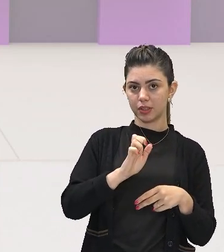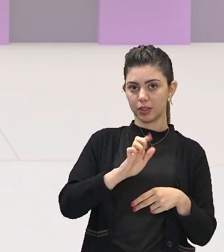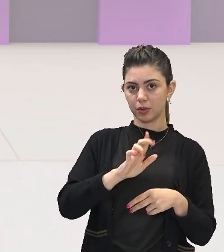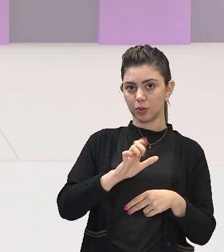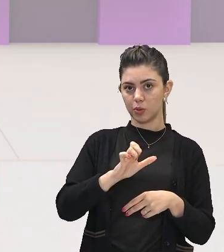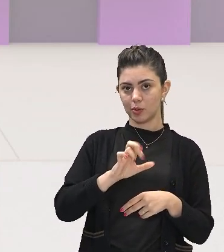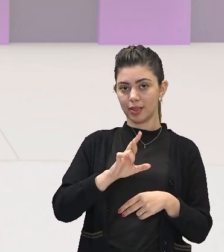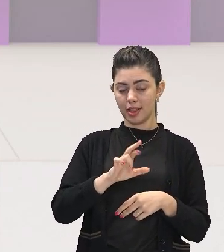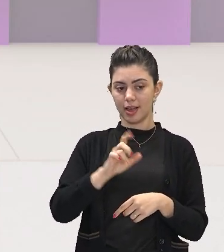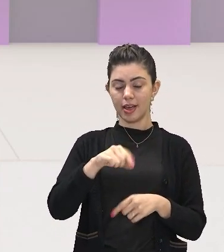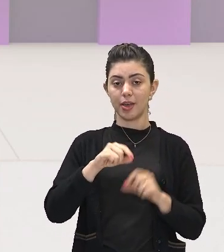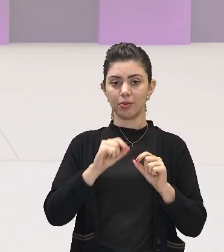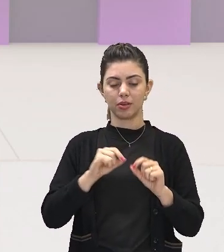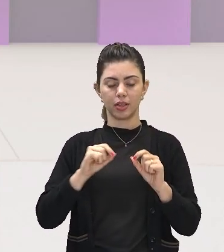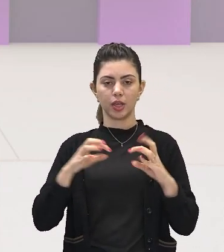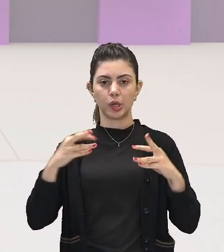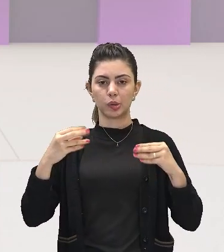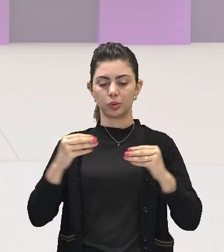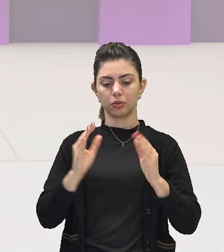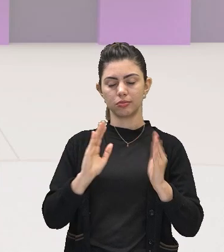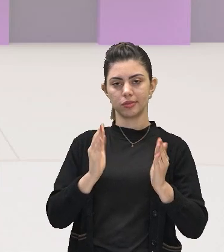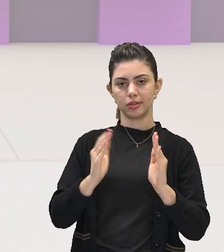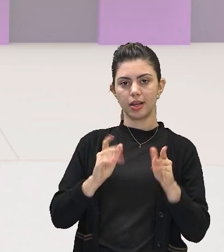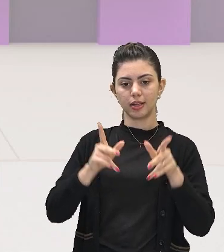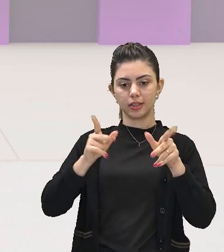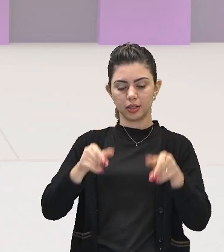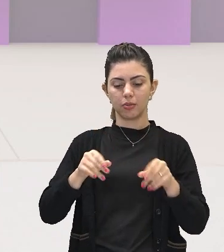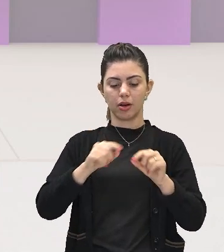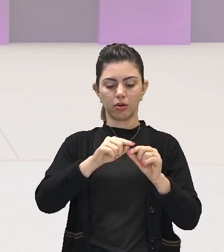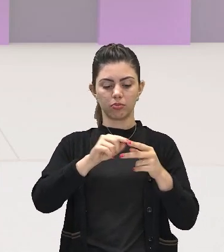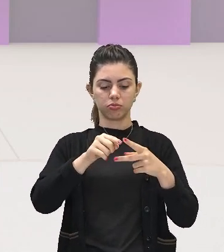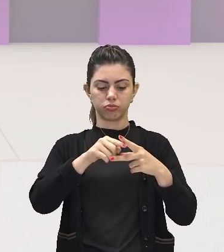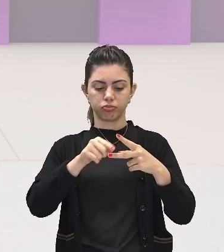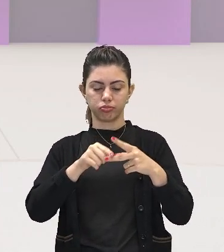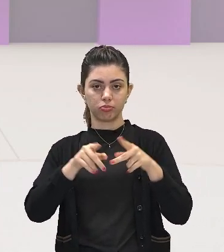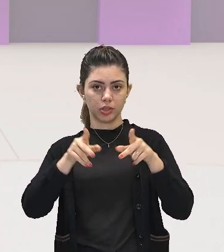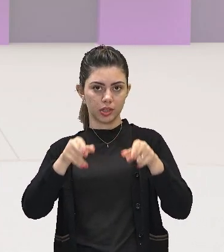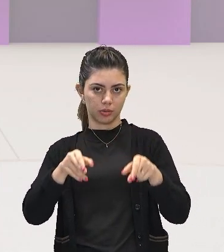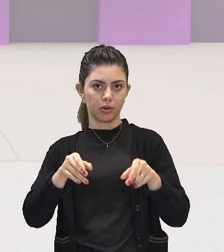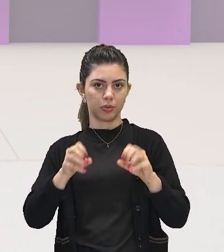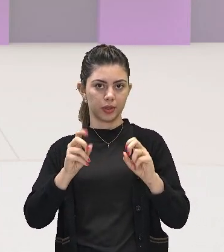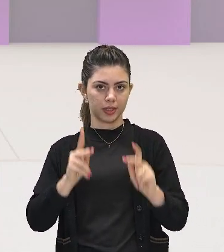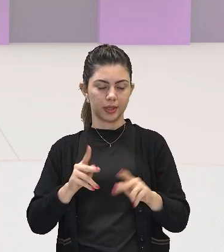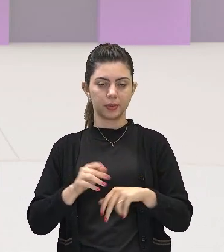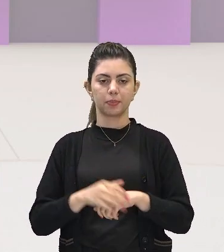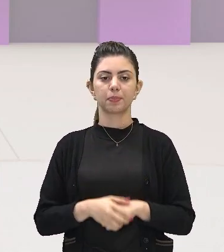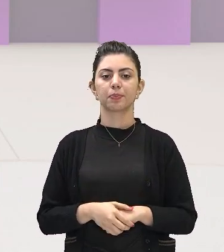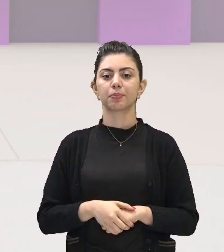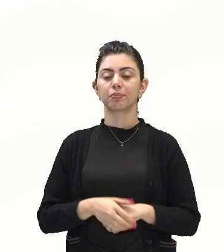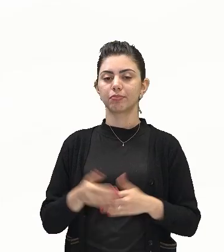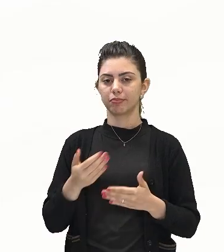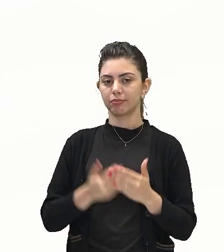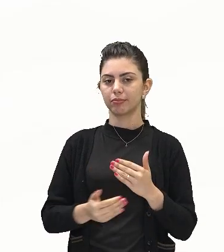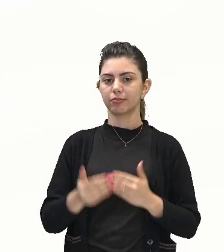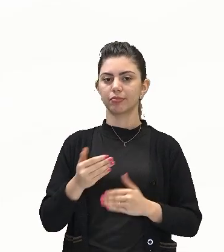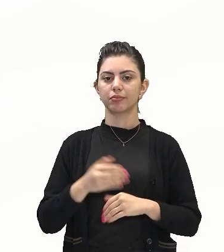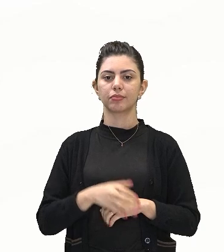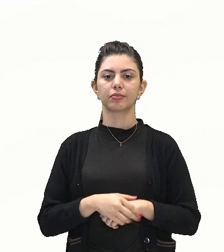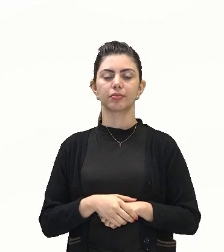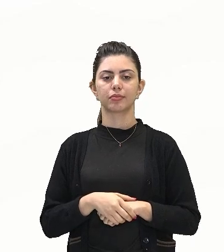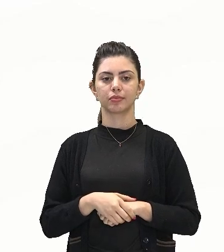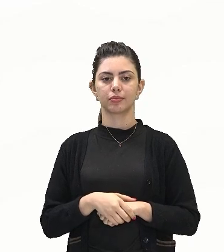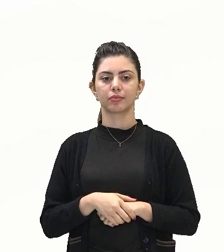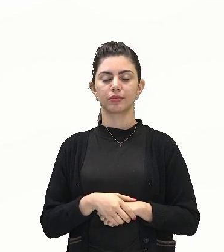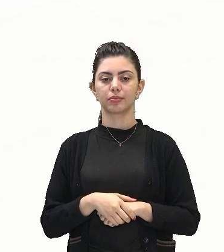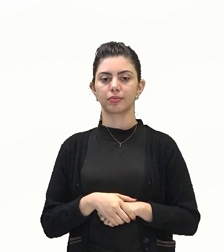lados iguais e todos os ângulos congruentes, iguais também. Tudo bem? Vamos lá, vamos continuar.